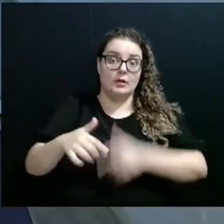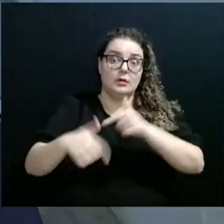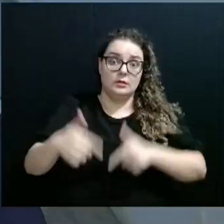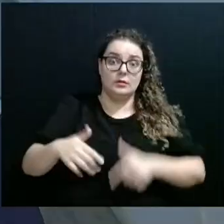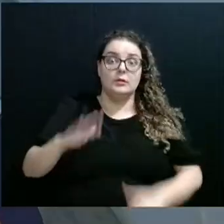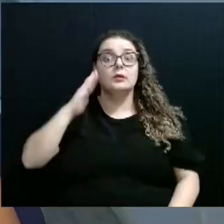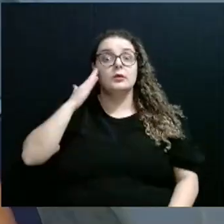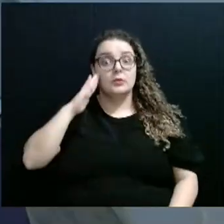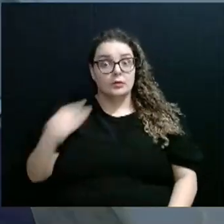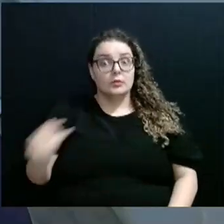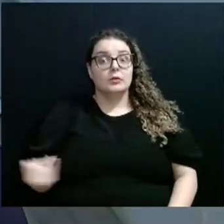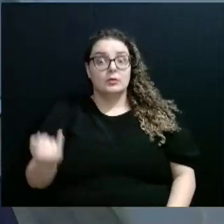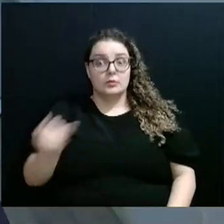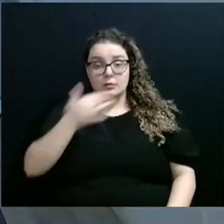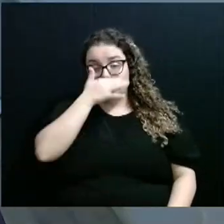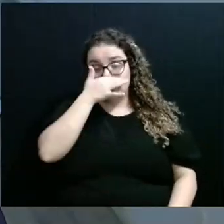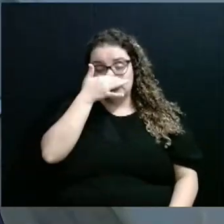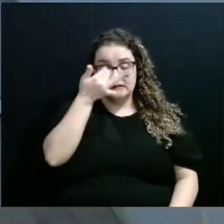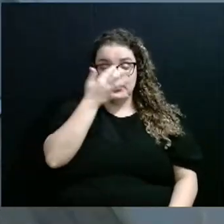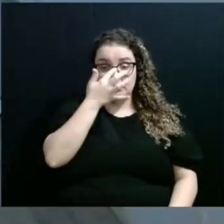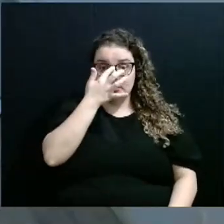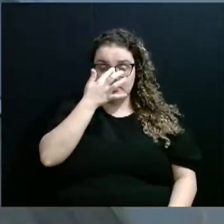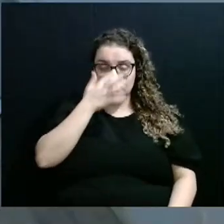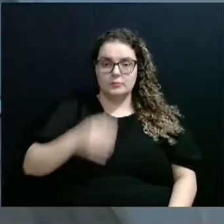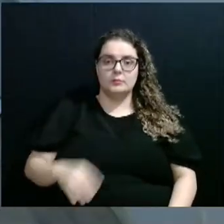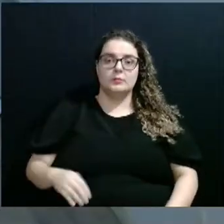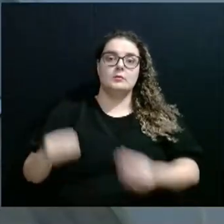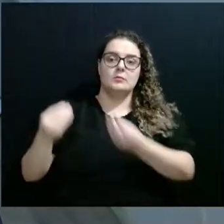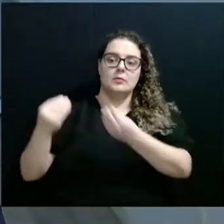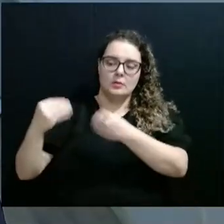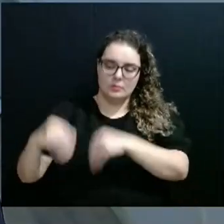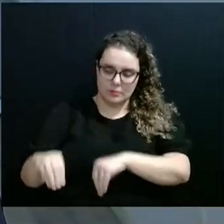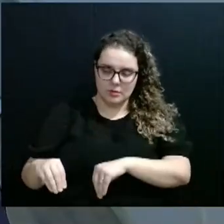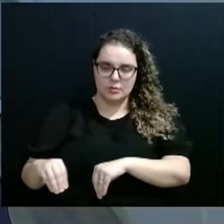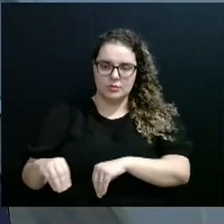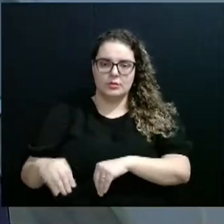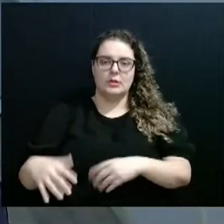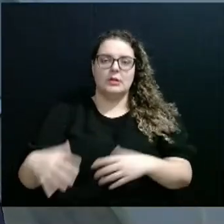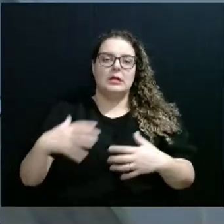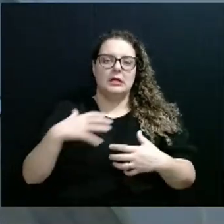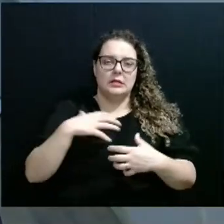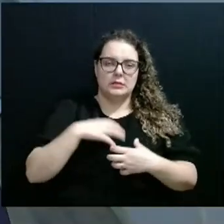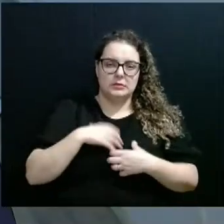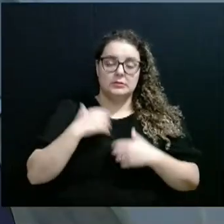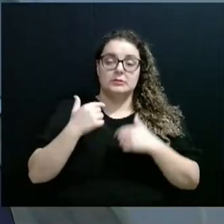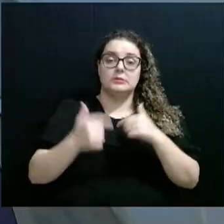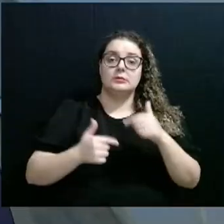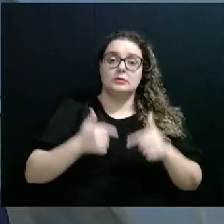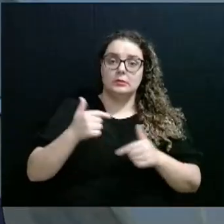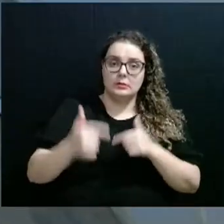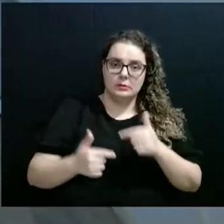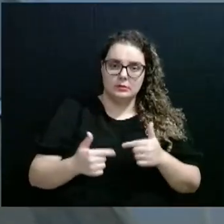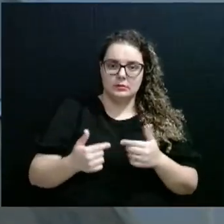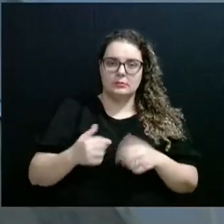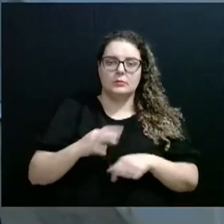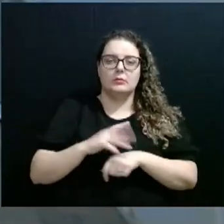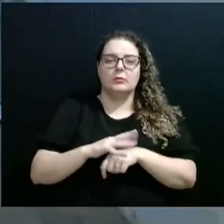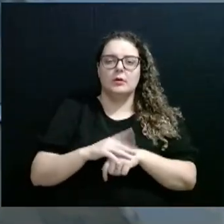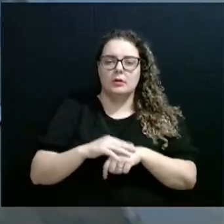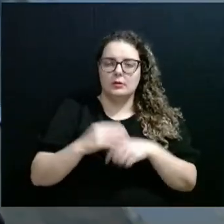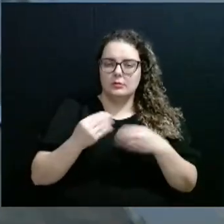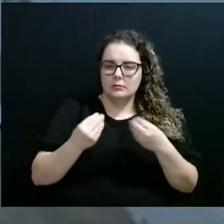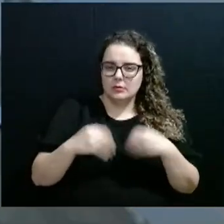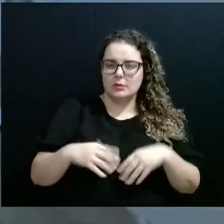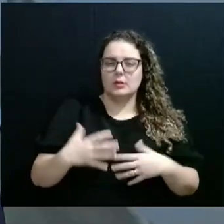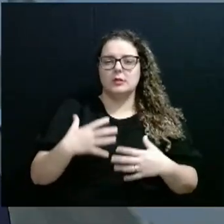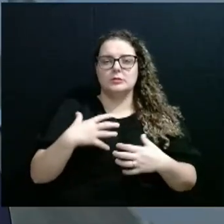para entender que a precariedade, aquela sensação de que o trabalho, de adoecimento no trabalho, a sensação de que aquele